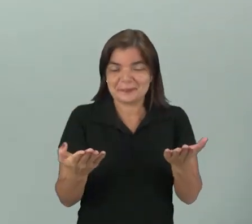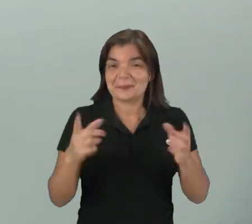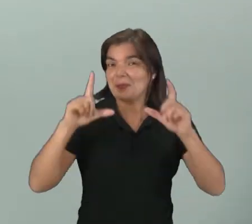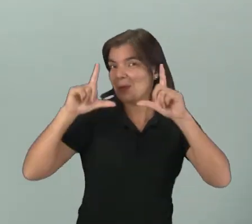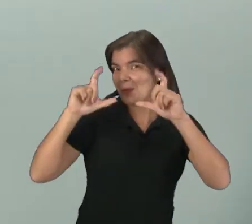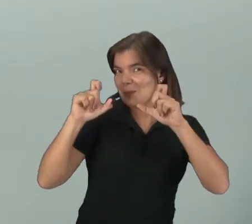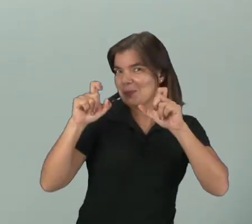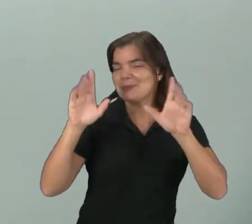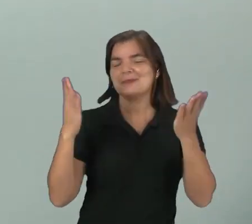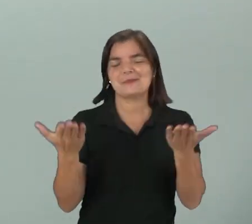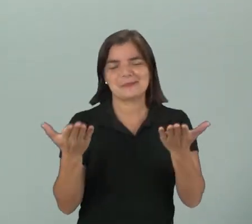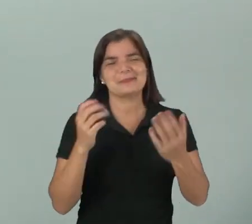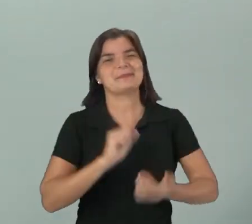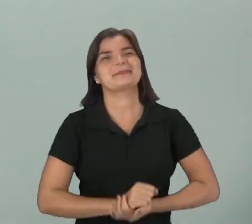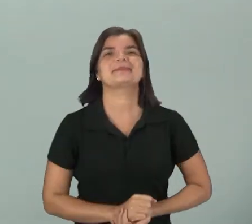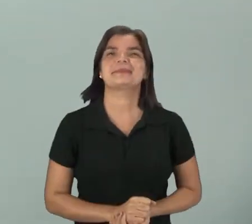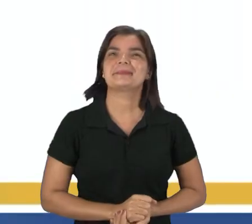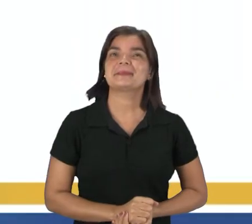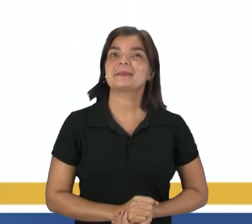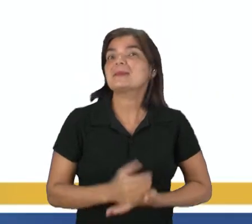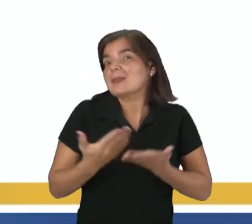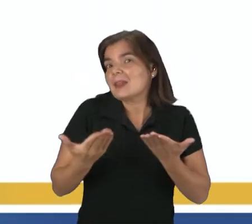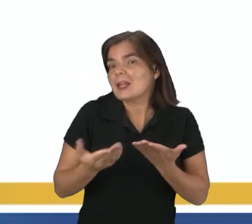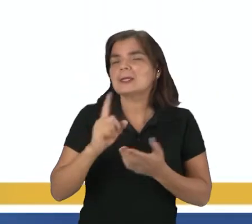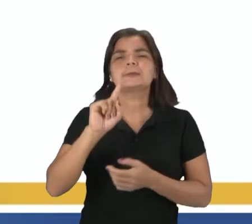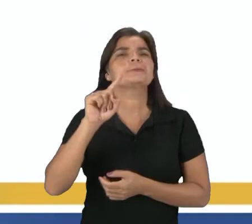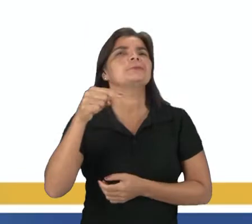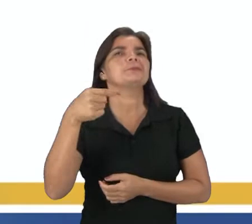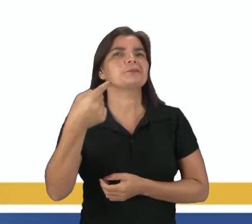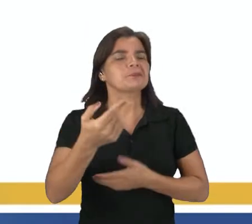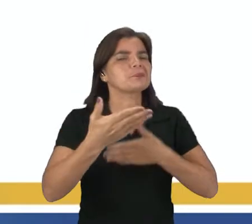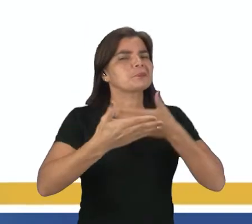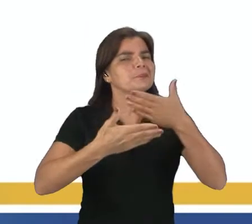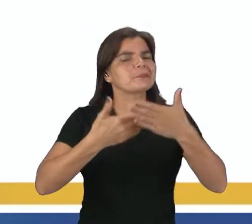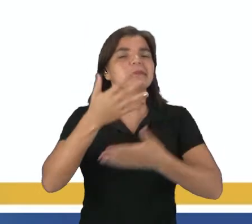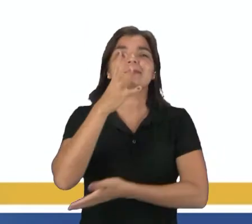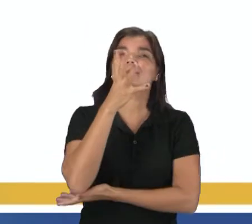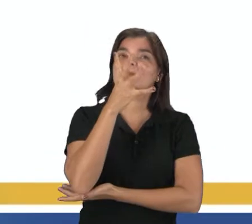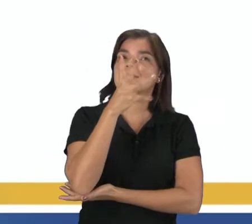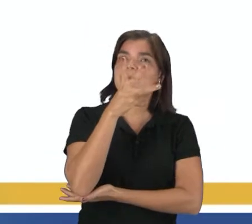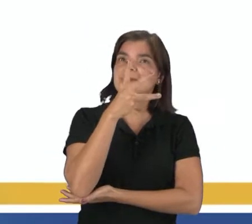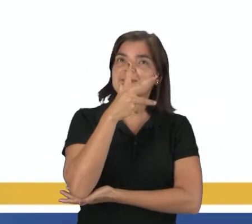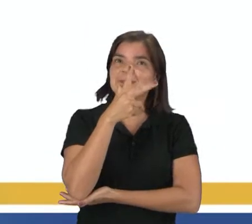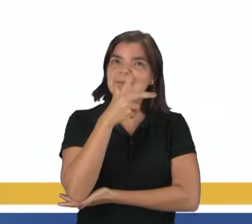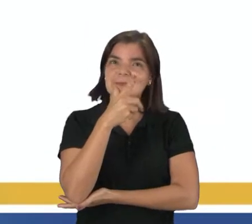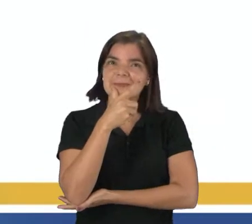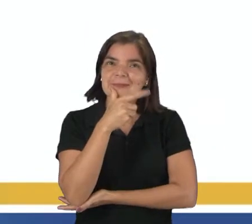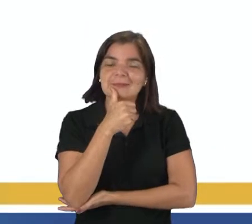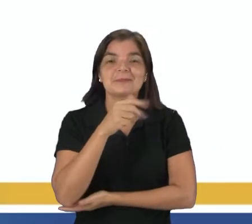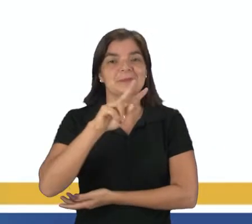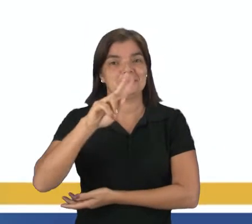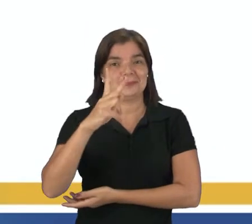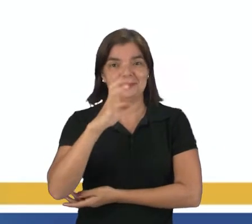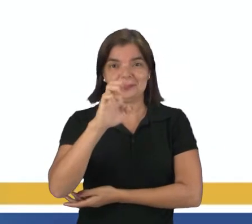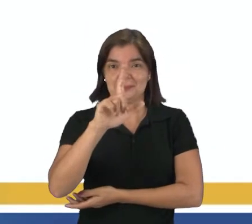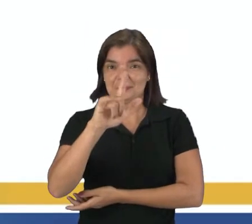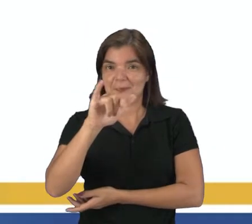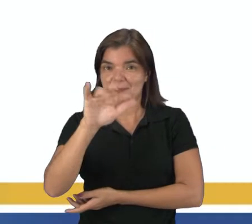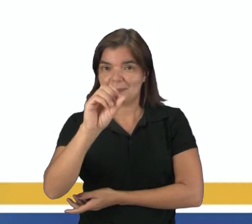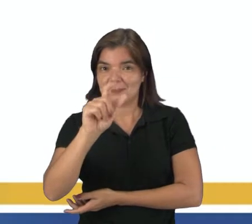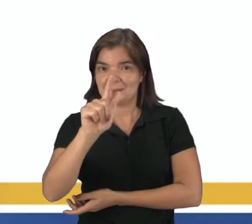câmera fotográfica na mão, não é mesmo? Além de ser um processo demorado, a heliografia